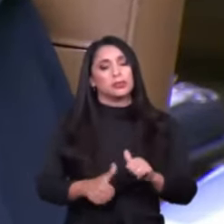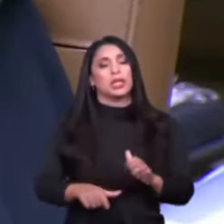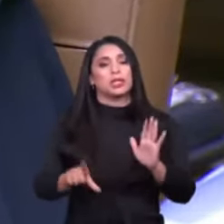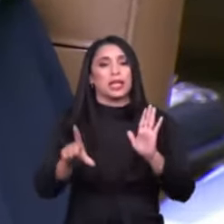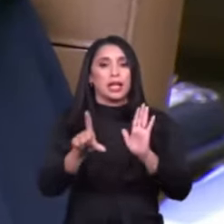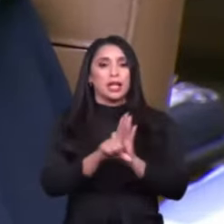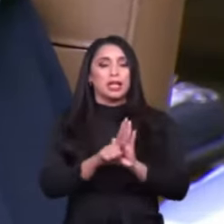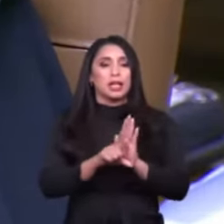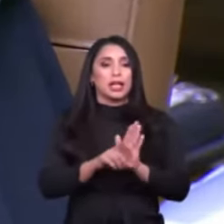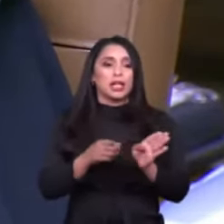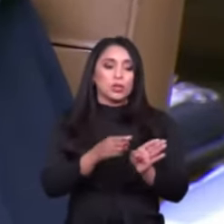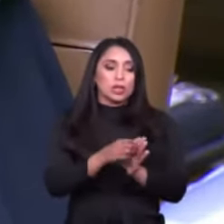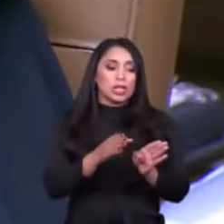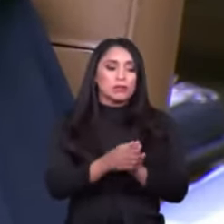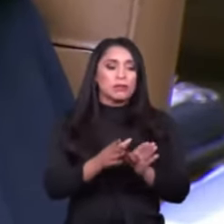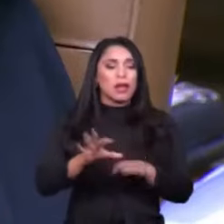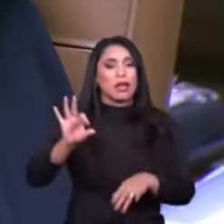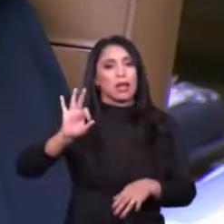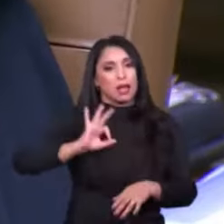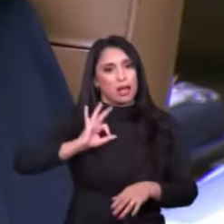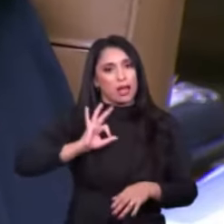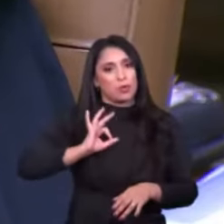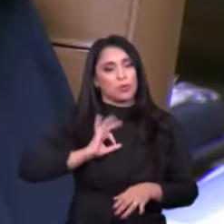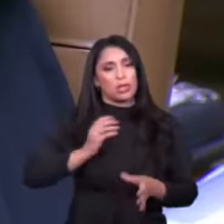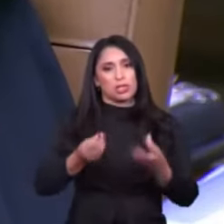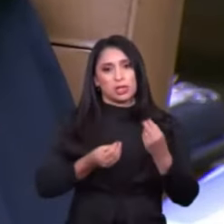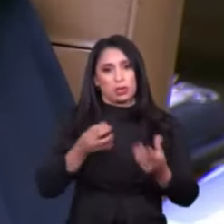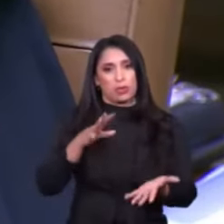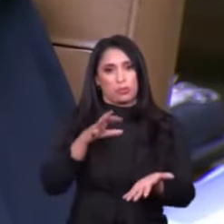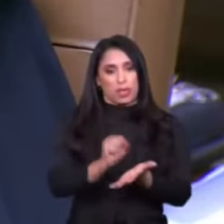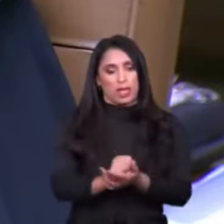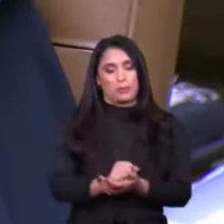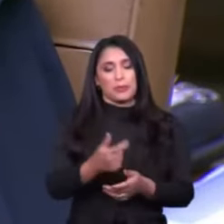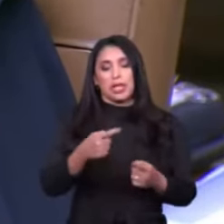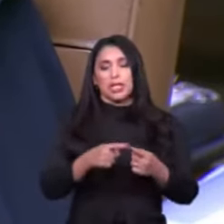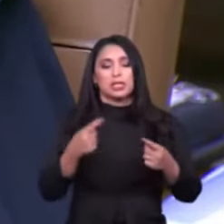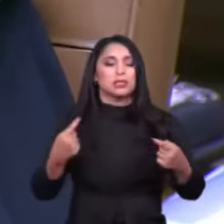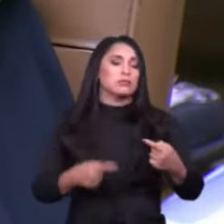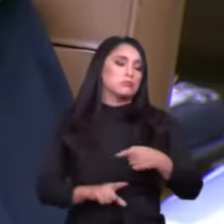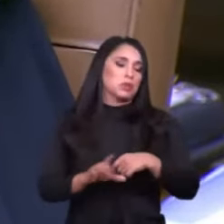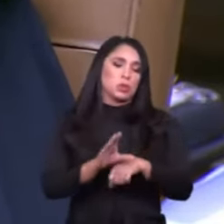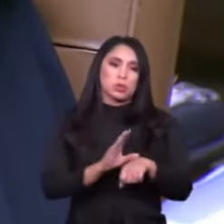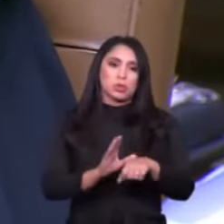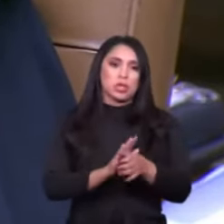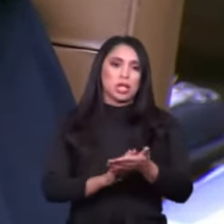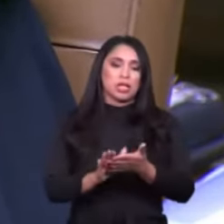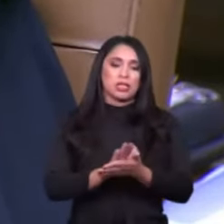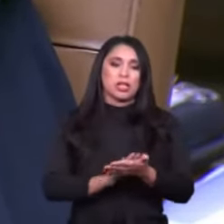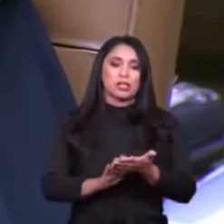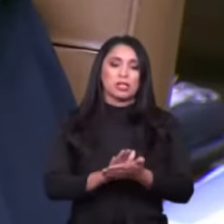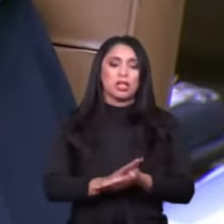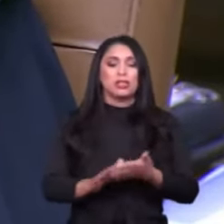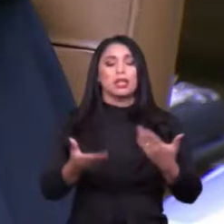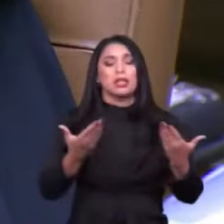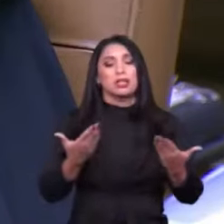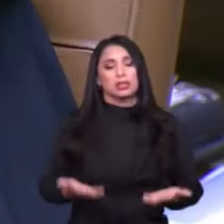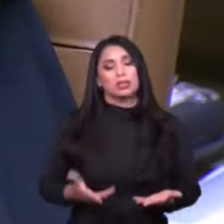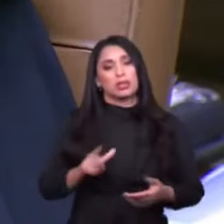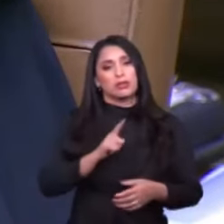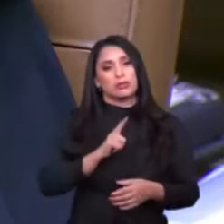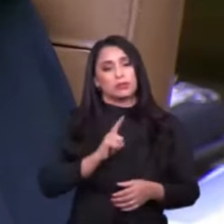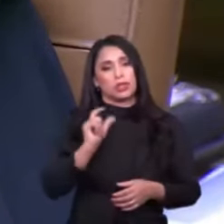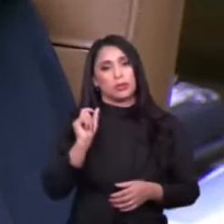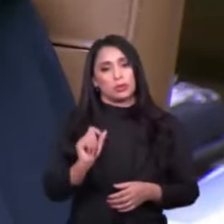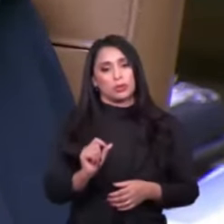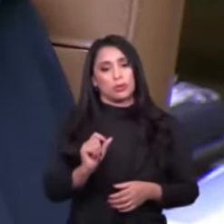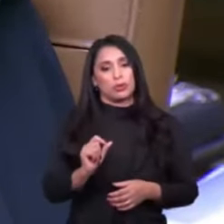lei e aos casos concretos, não havendo inconstitucionalidade alguma na opção política adotada. De sorte que até mesmo a eventual redução